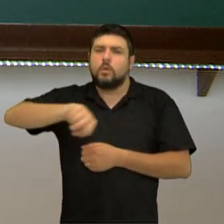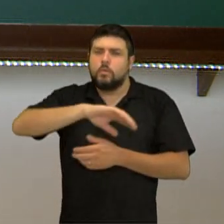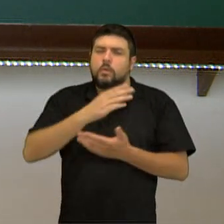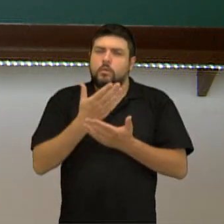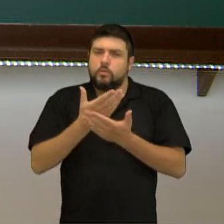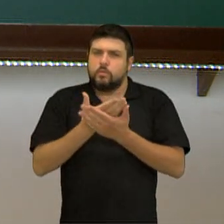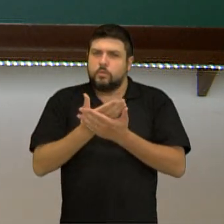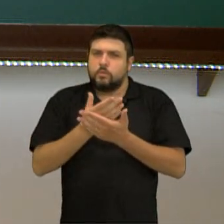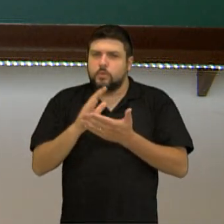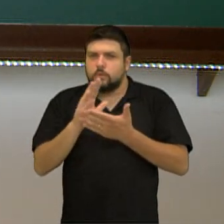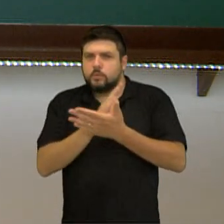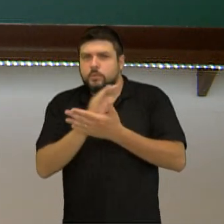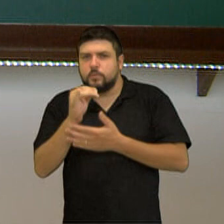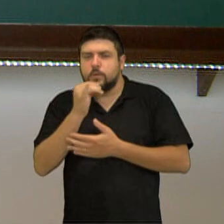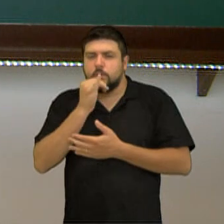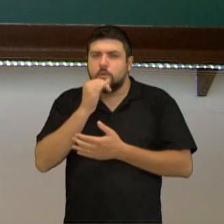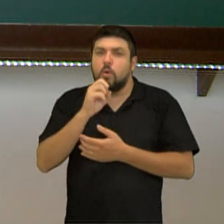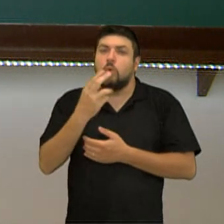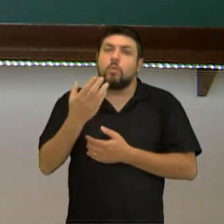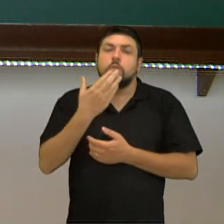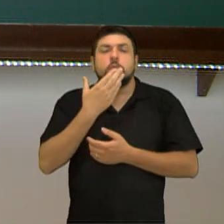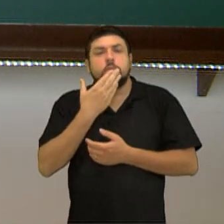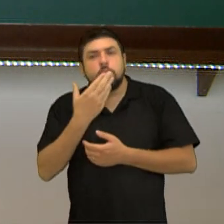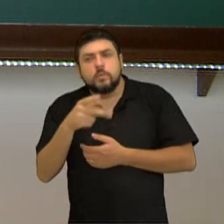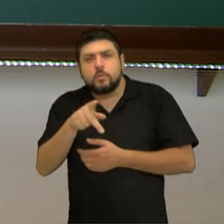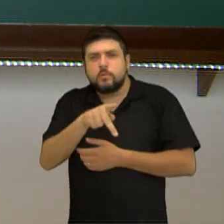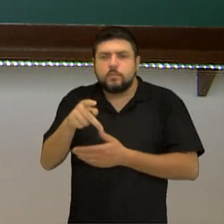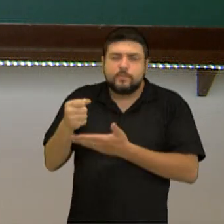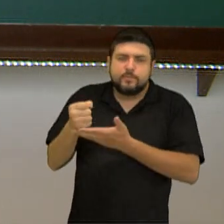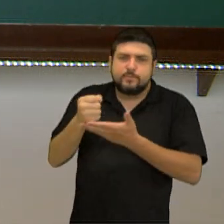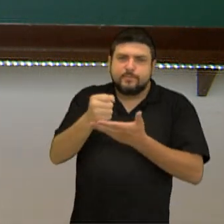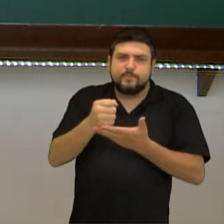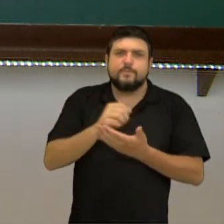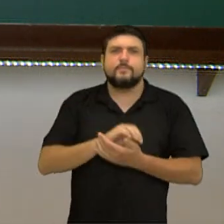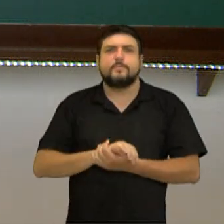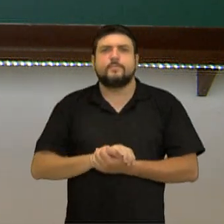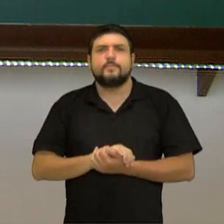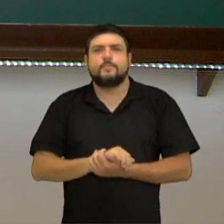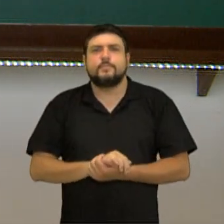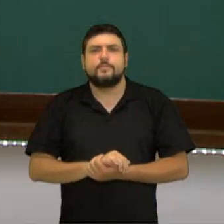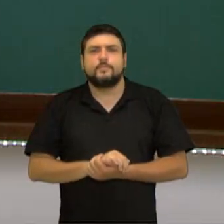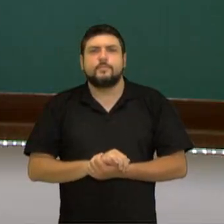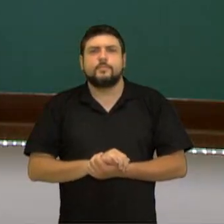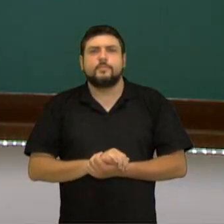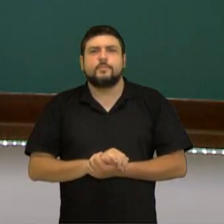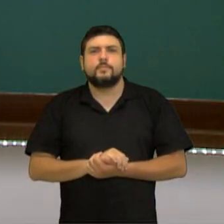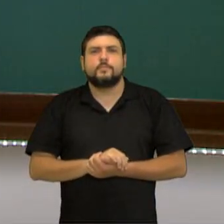o seu professor mesmo ele poder auxiliar nesse ponto aí, ok? Então,